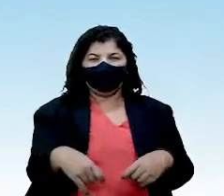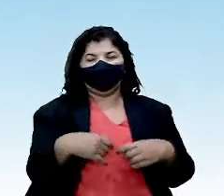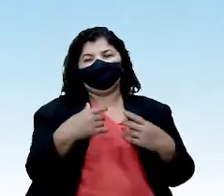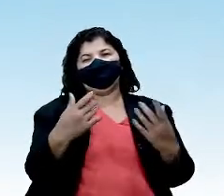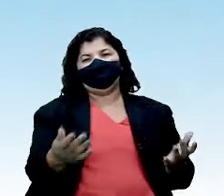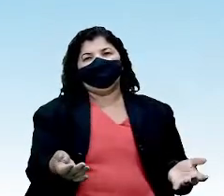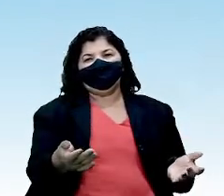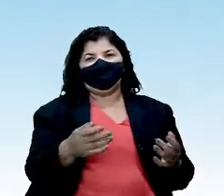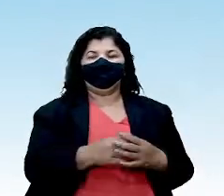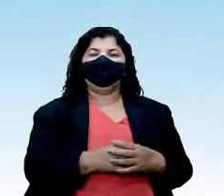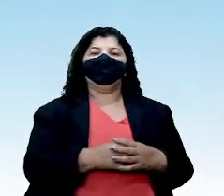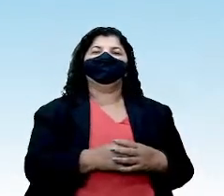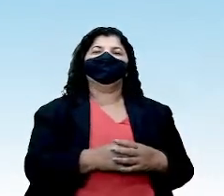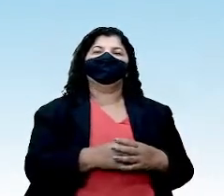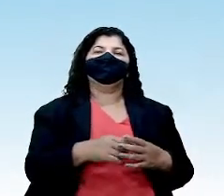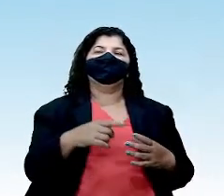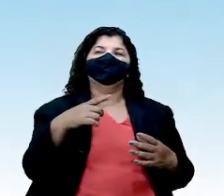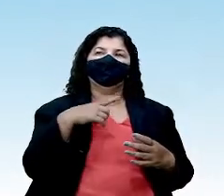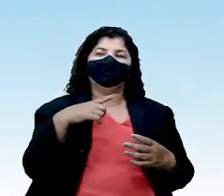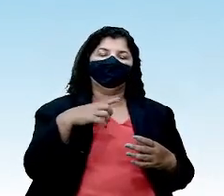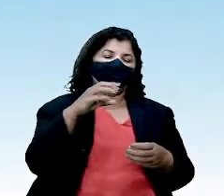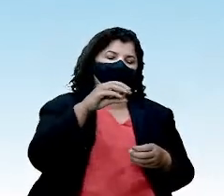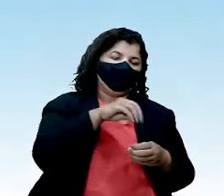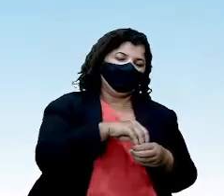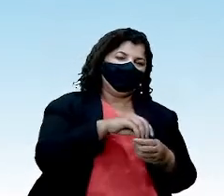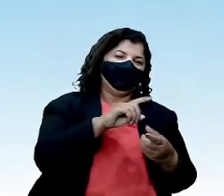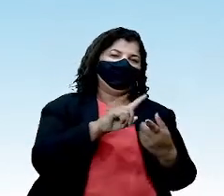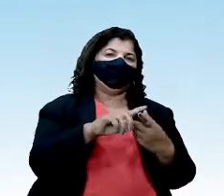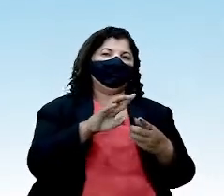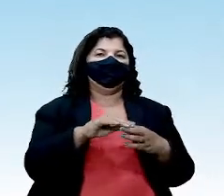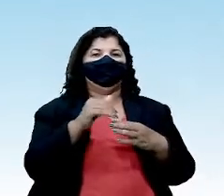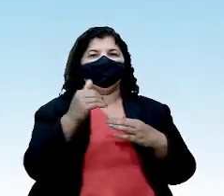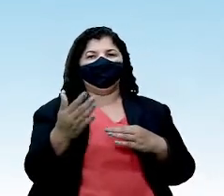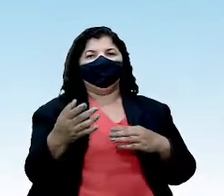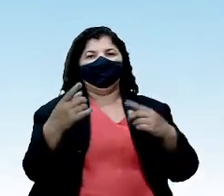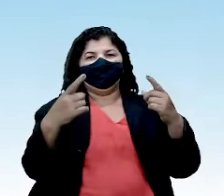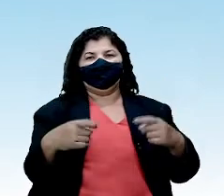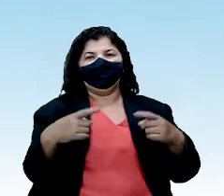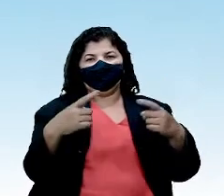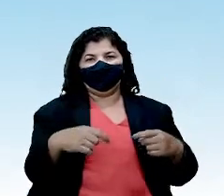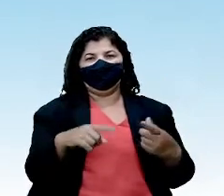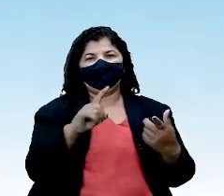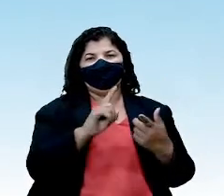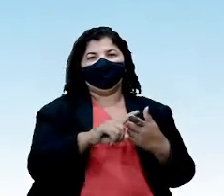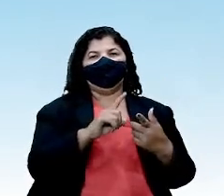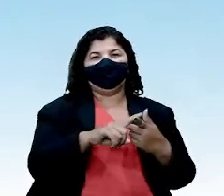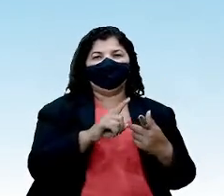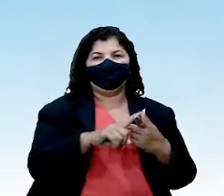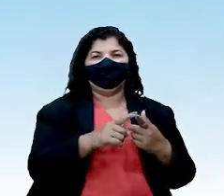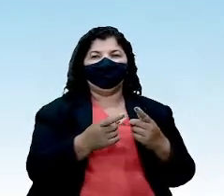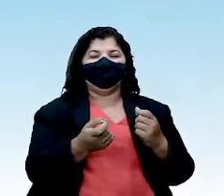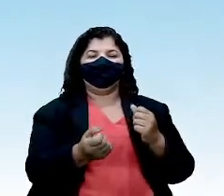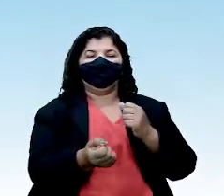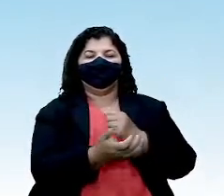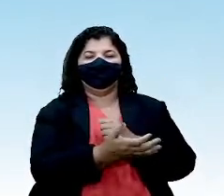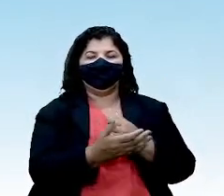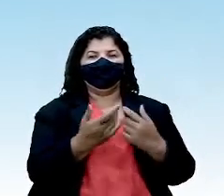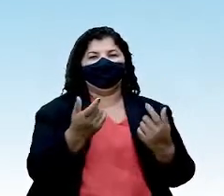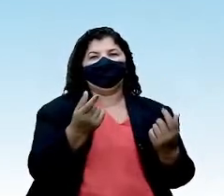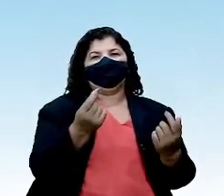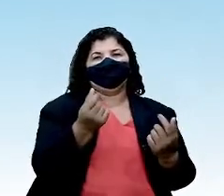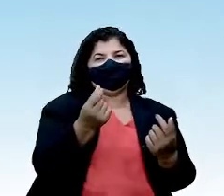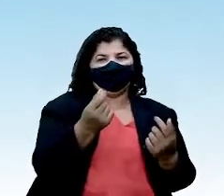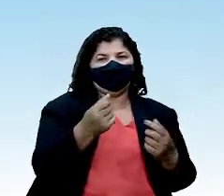ou externas, né? E das fugas de capitais, motivada pela intolerância religiosa.